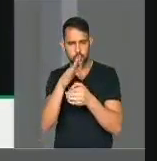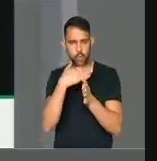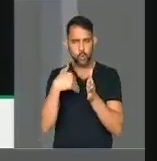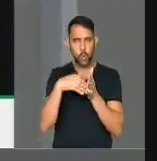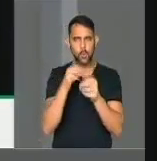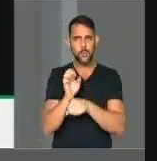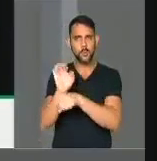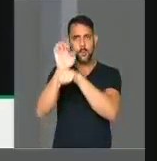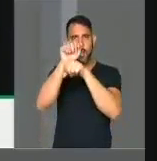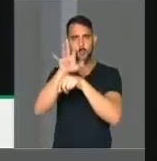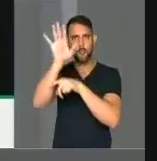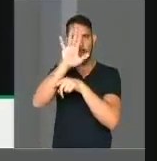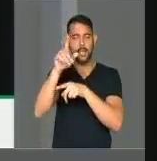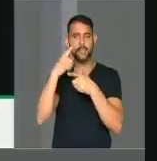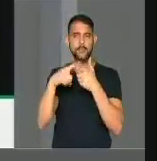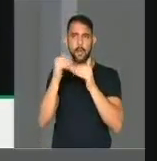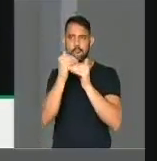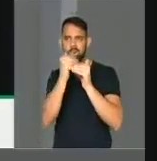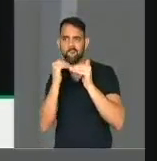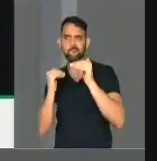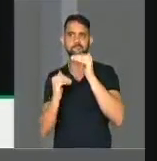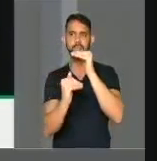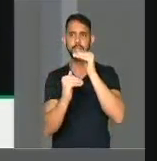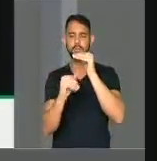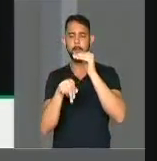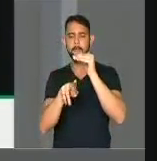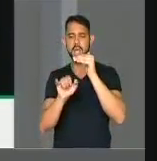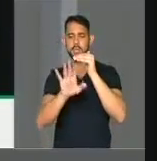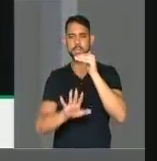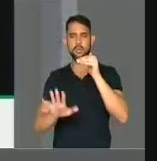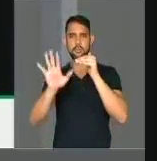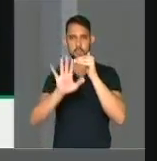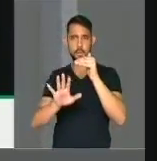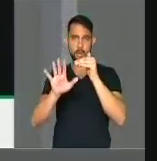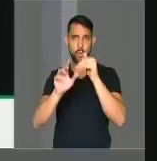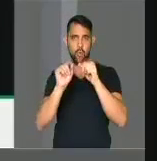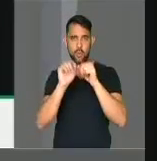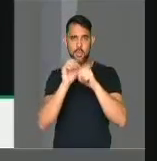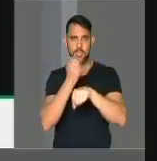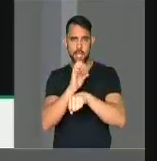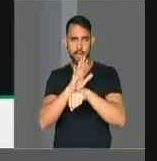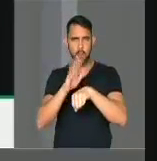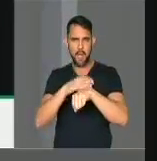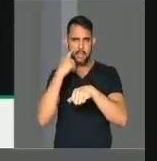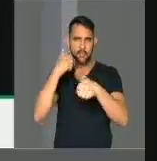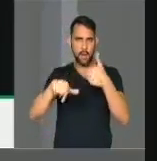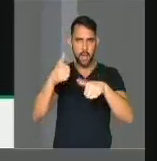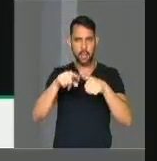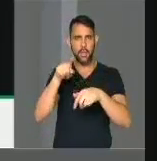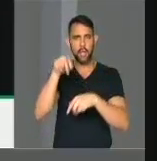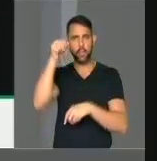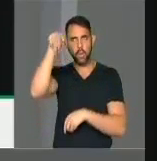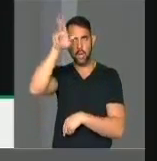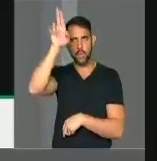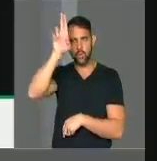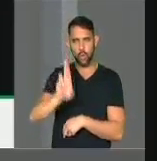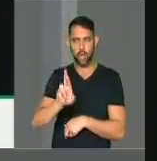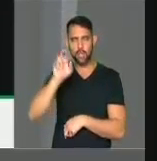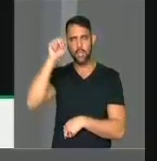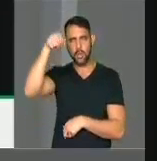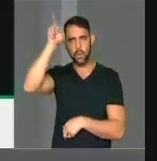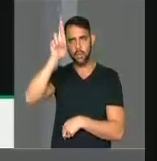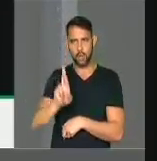municipal, todos os estados nordestinos se encontram abaixo da média nacional. O estado mais bem avaliado é o do Rio Grande do